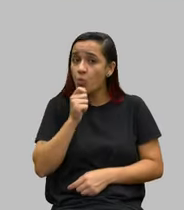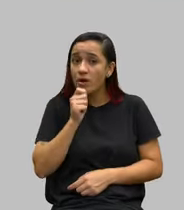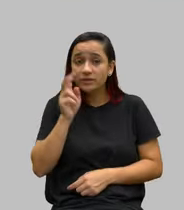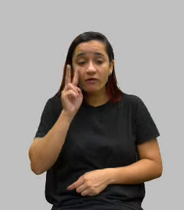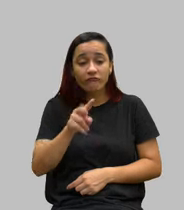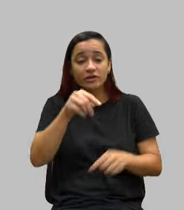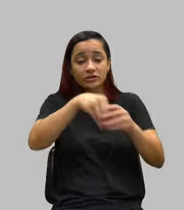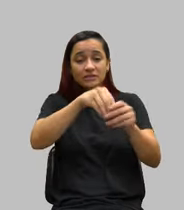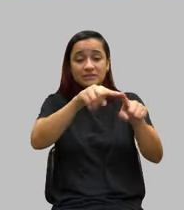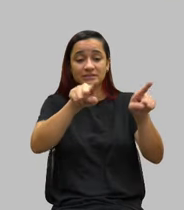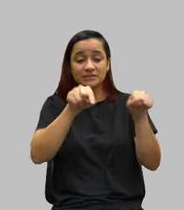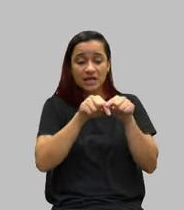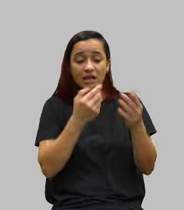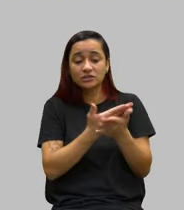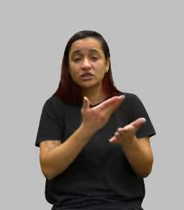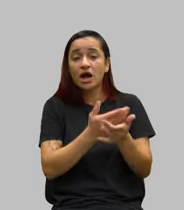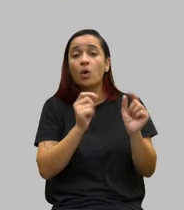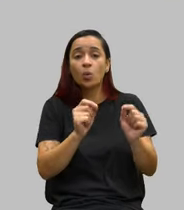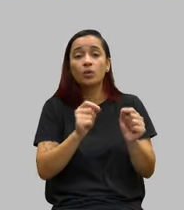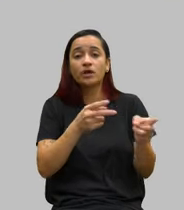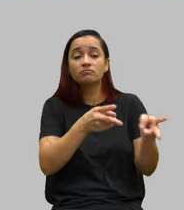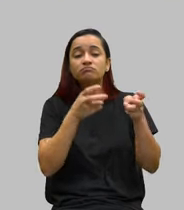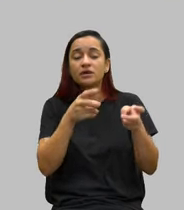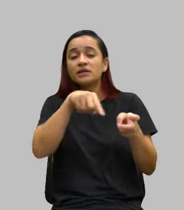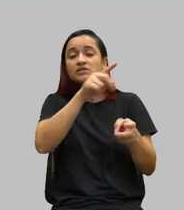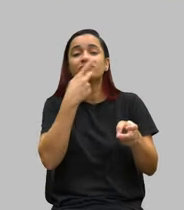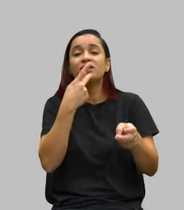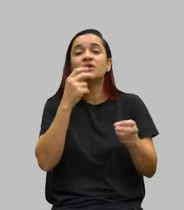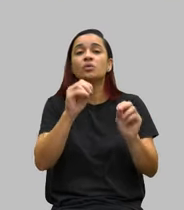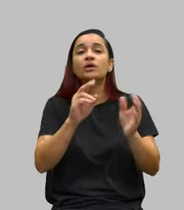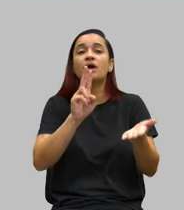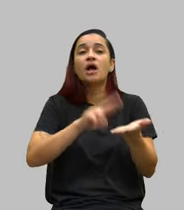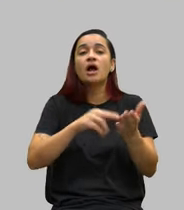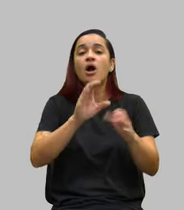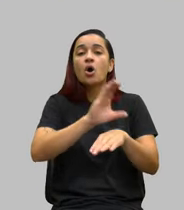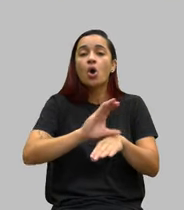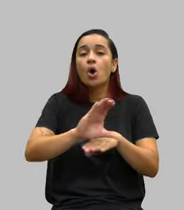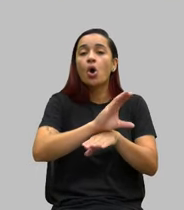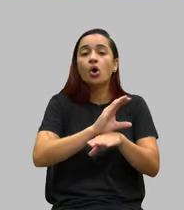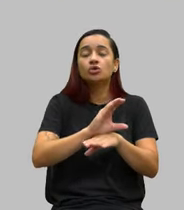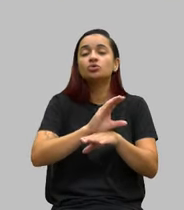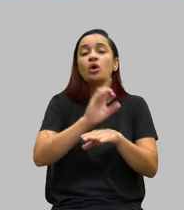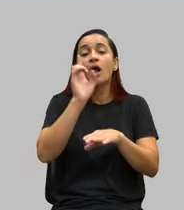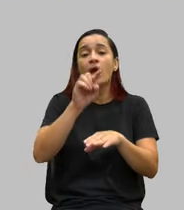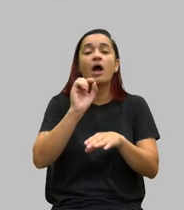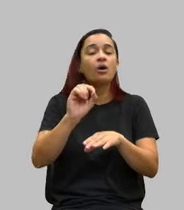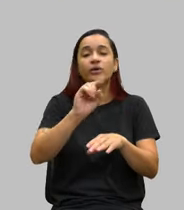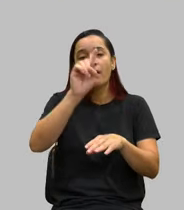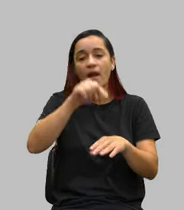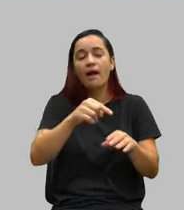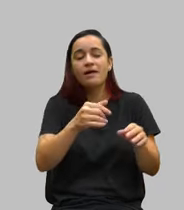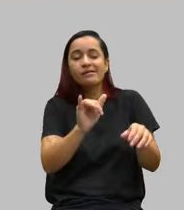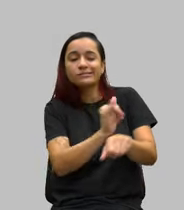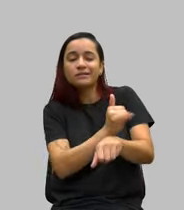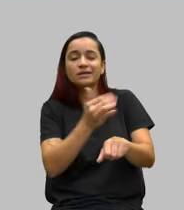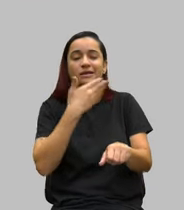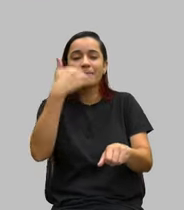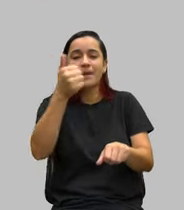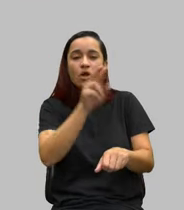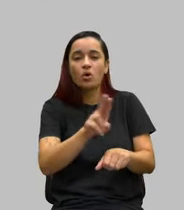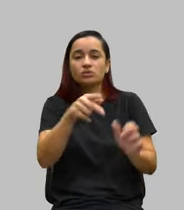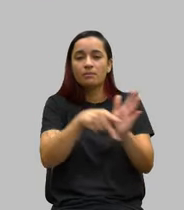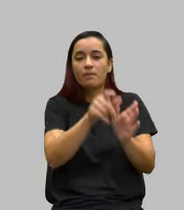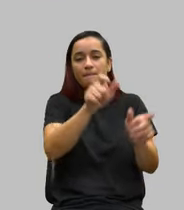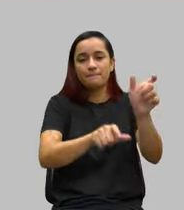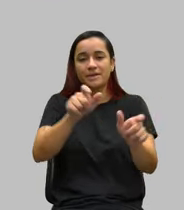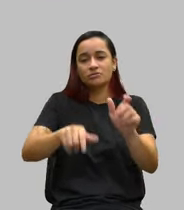F list dizendo que o código penal é a carta mágua do delinquente o século X já foi tem muito tempo então o código penal ele é